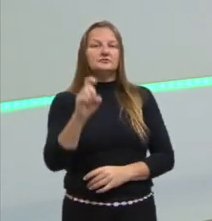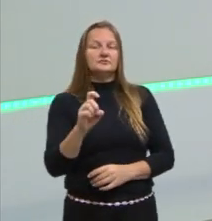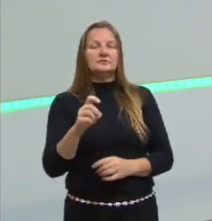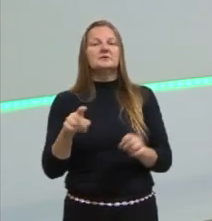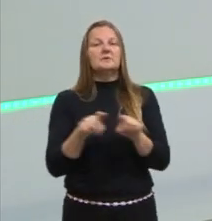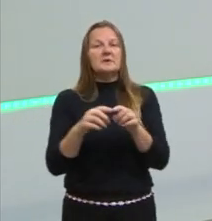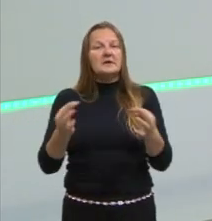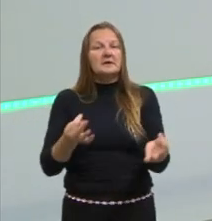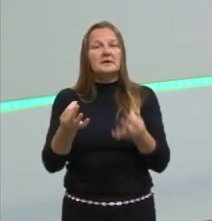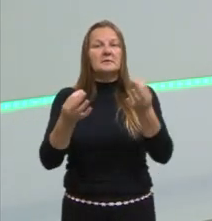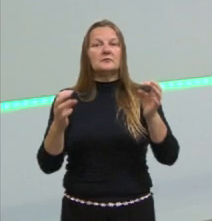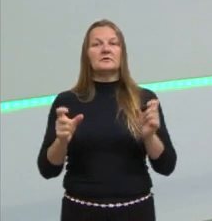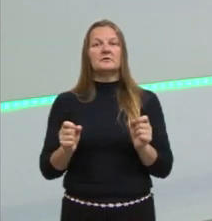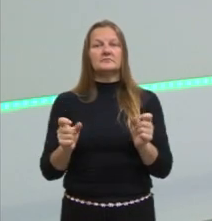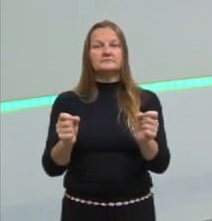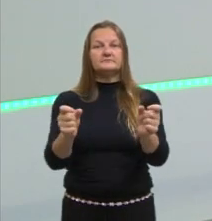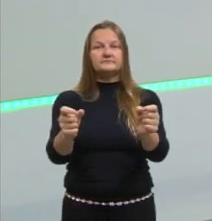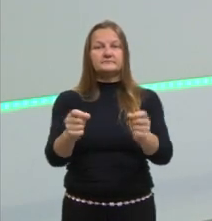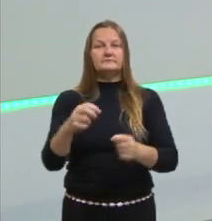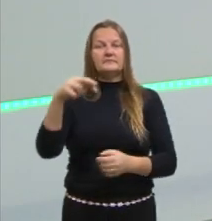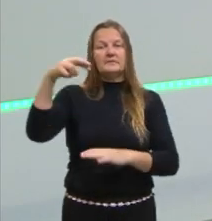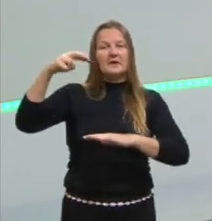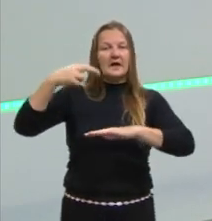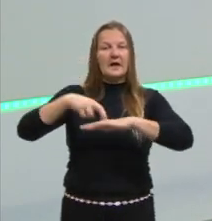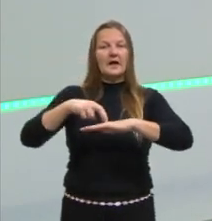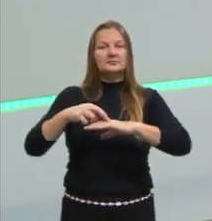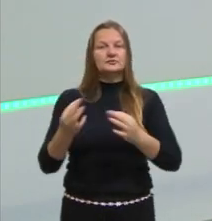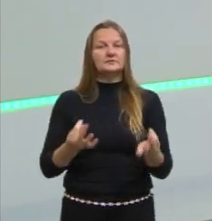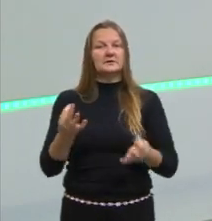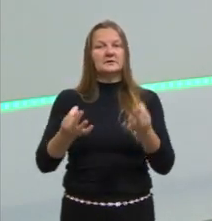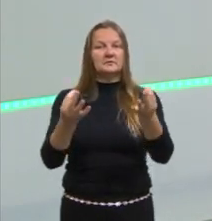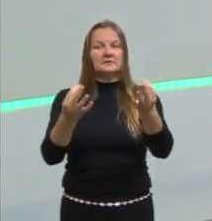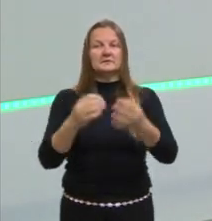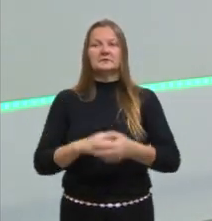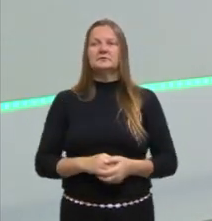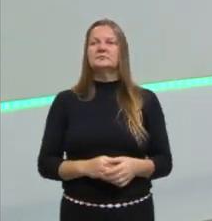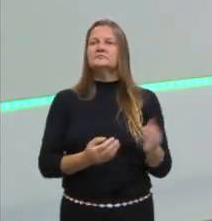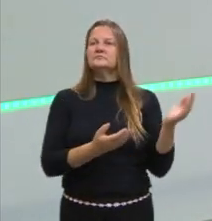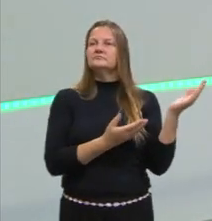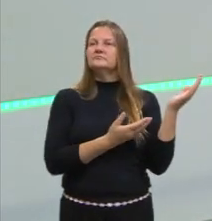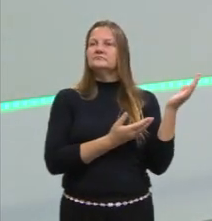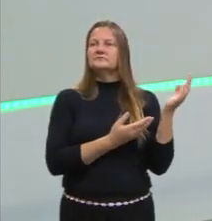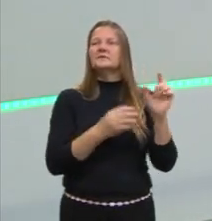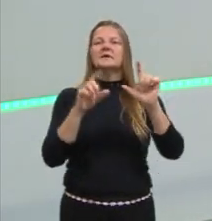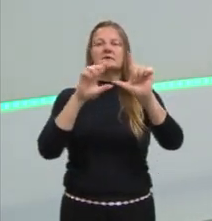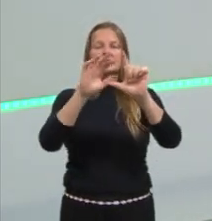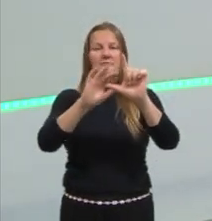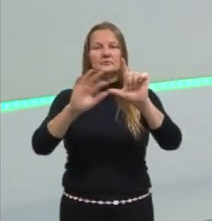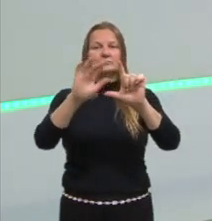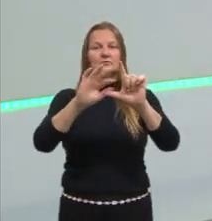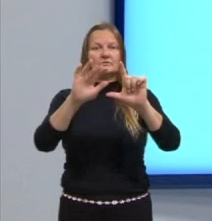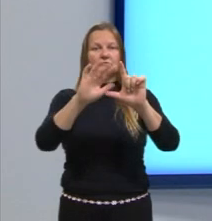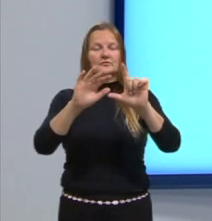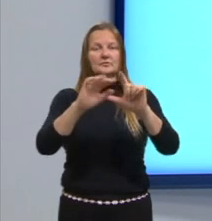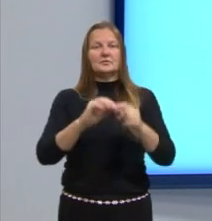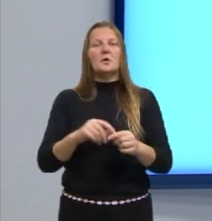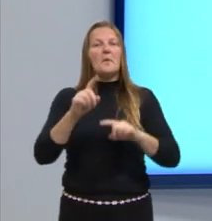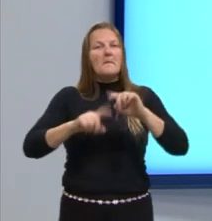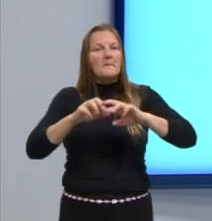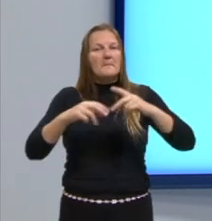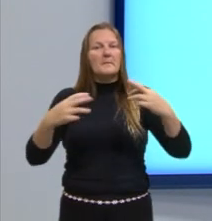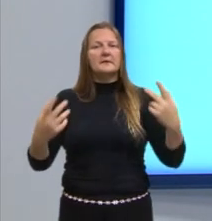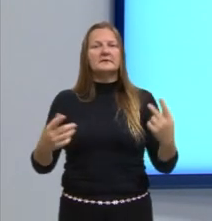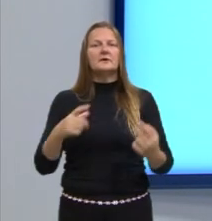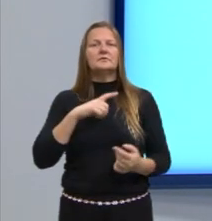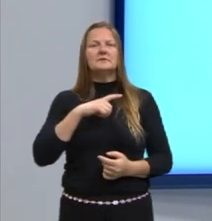Câncer né onde a gente tem a radioterapia e aqui eu trago para vocês nesse QR Code e também no link um material onde